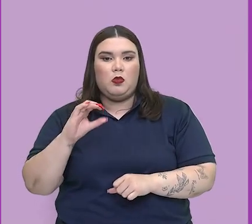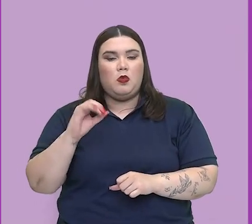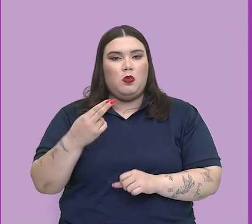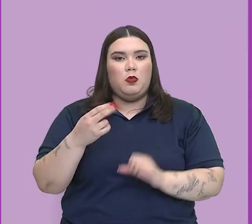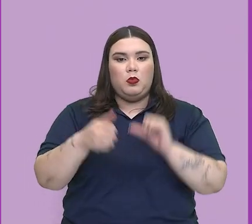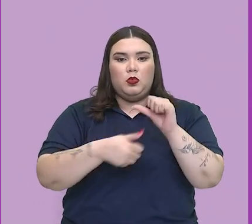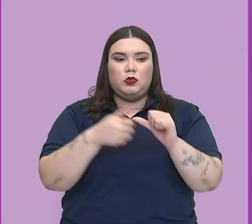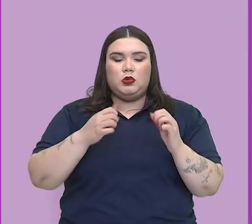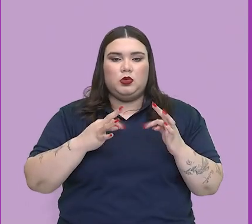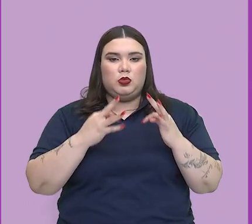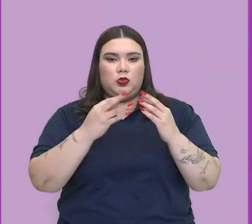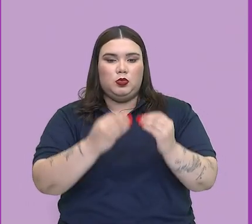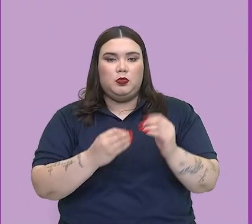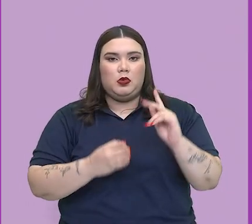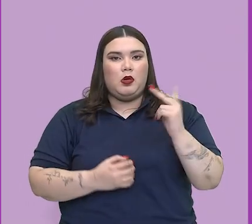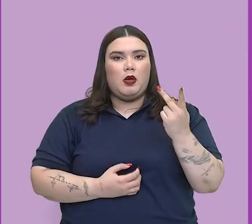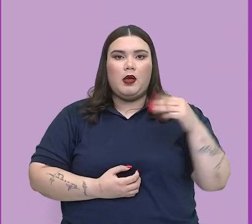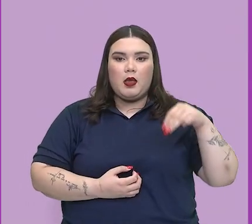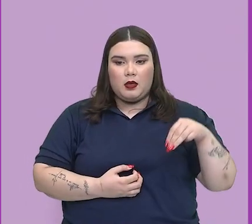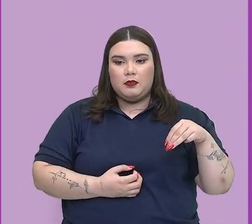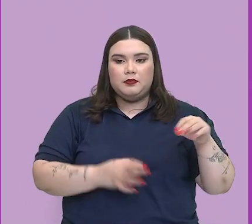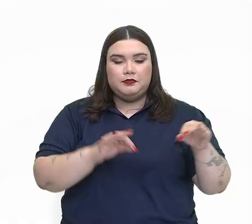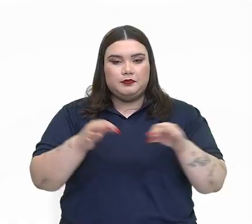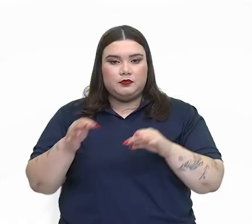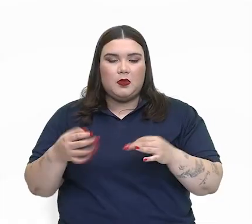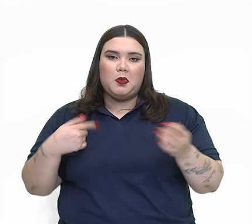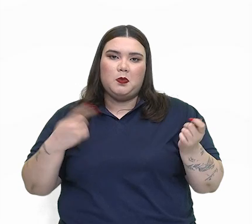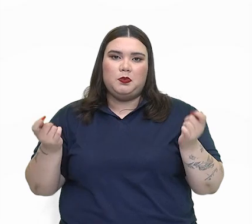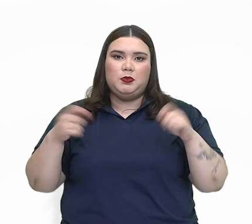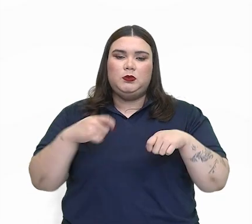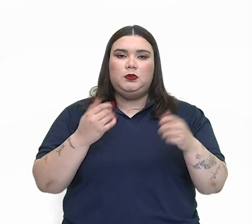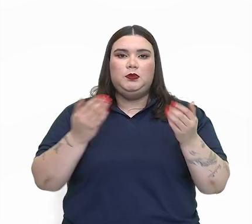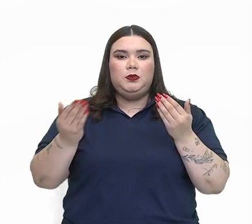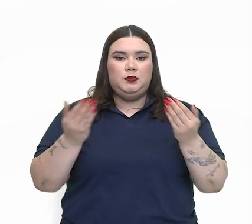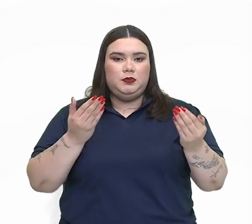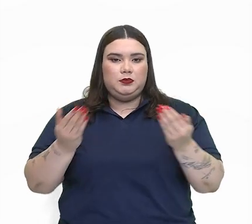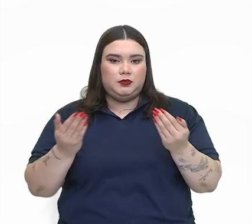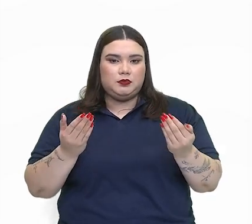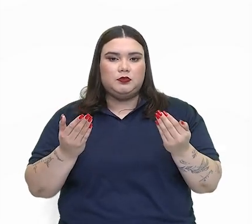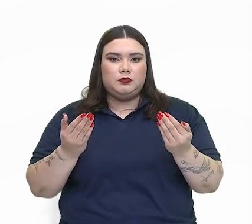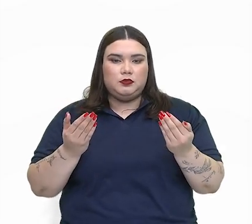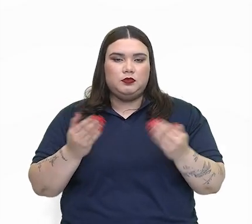as duas distâncias, tá bom? Vamos lá fazer essa